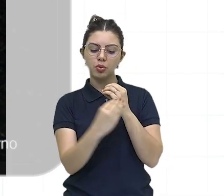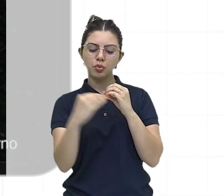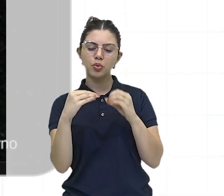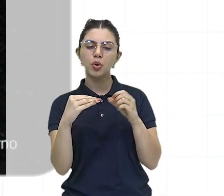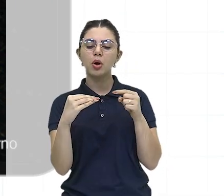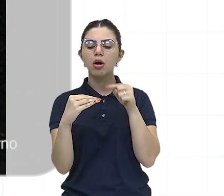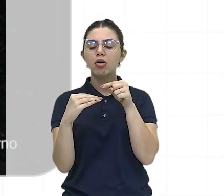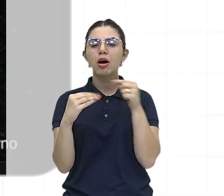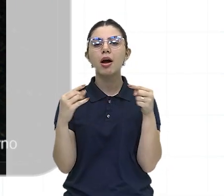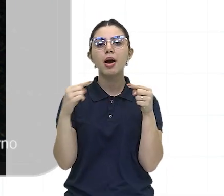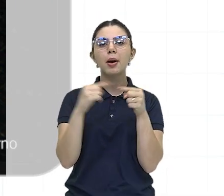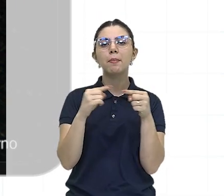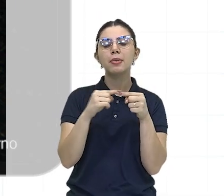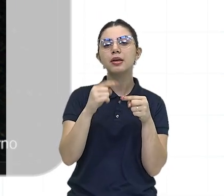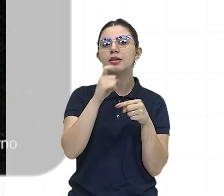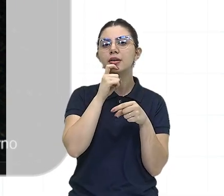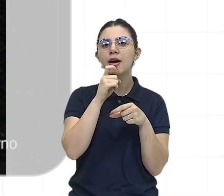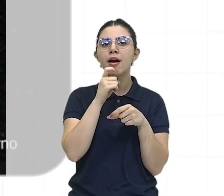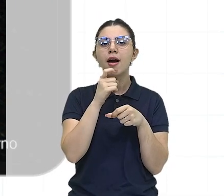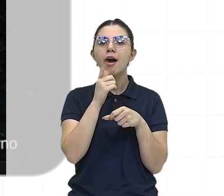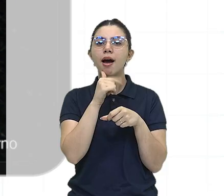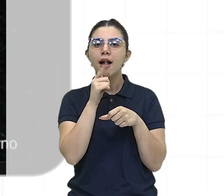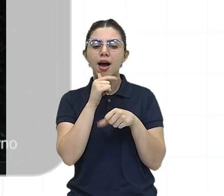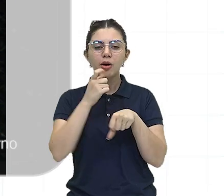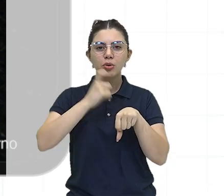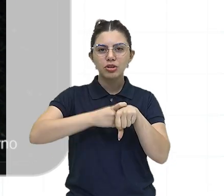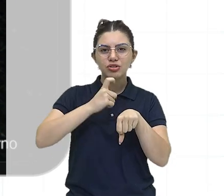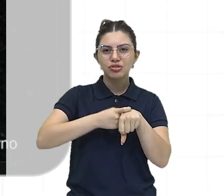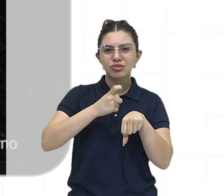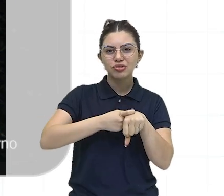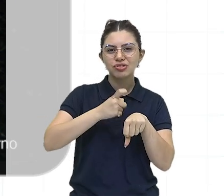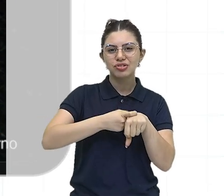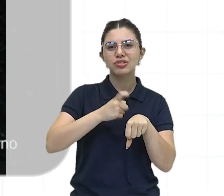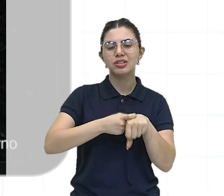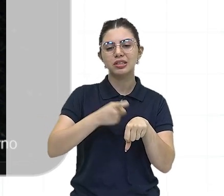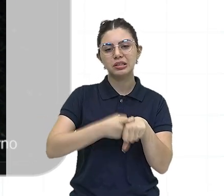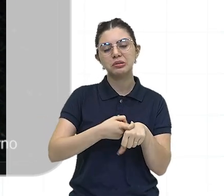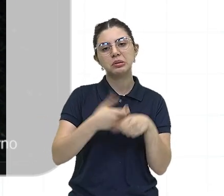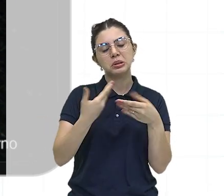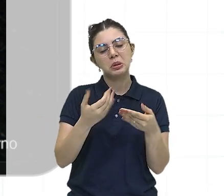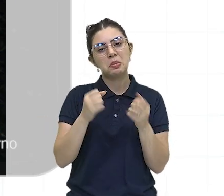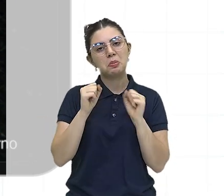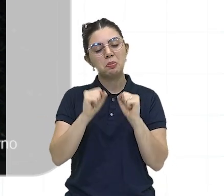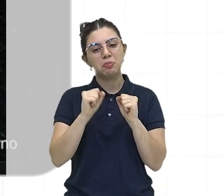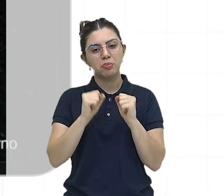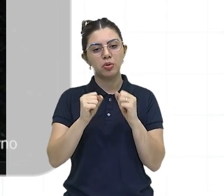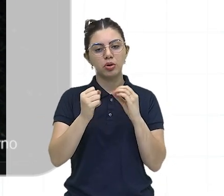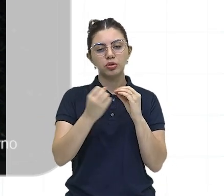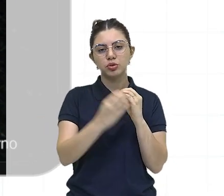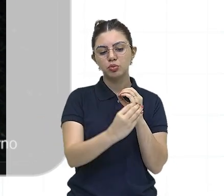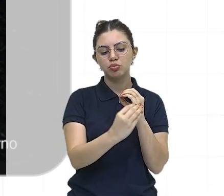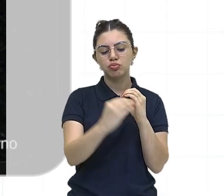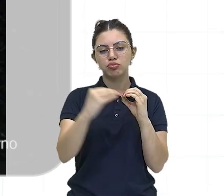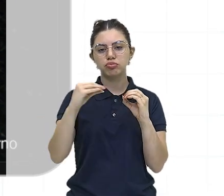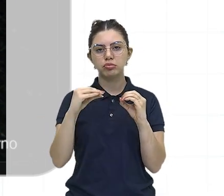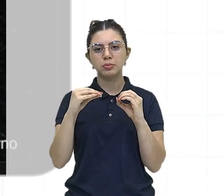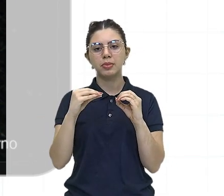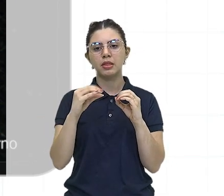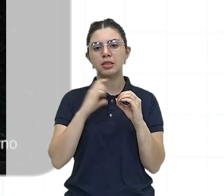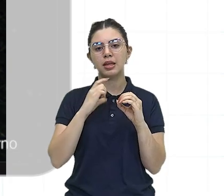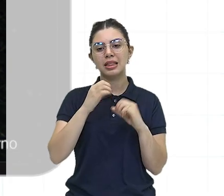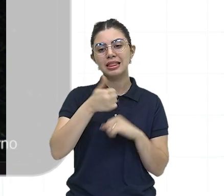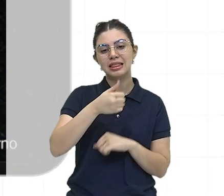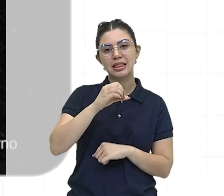gelo que estão espalhados. E aí pode ter até uma espessura média de 10 metros,